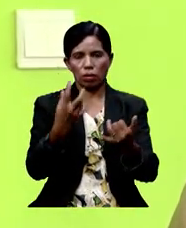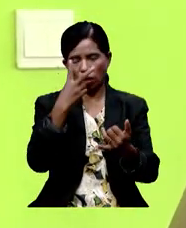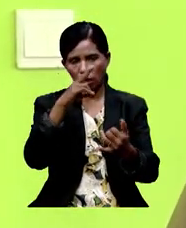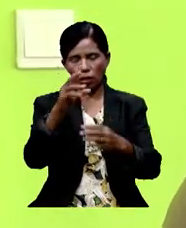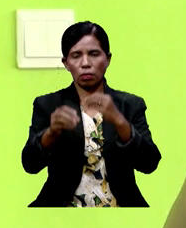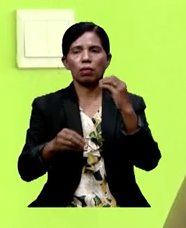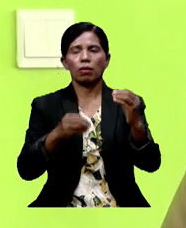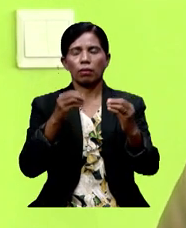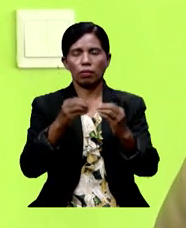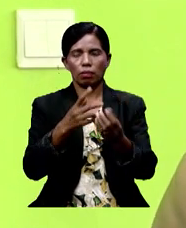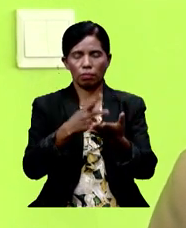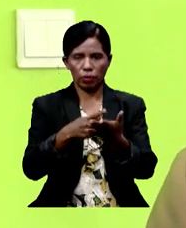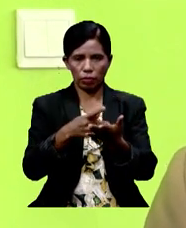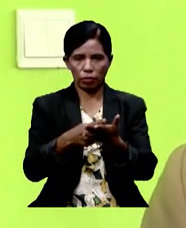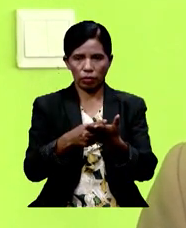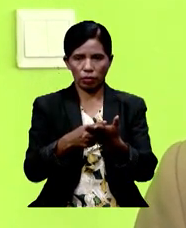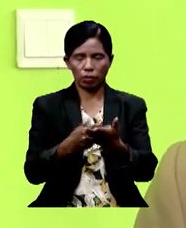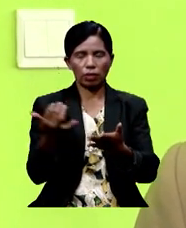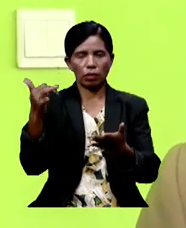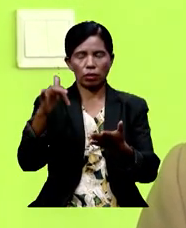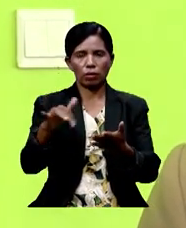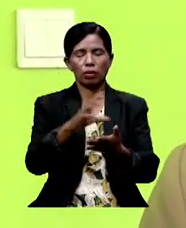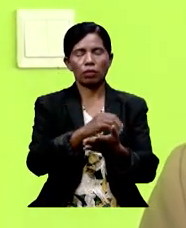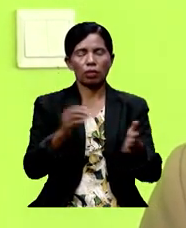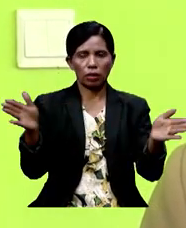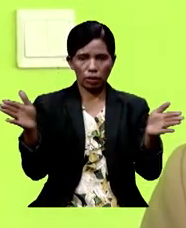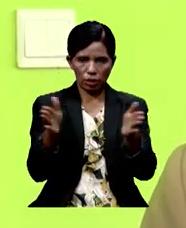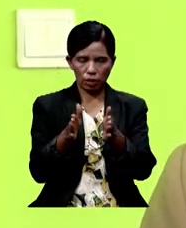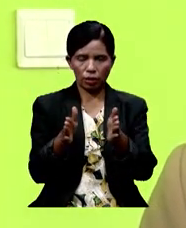ba projeto sira ho escala kik.